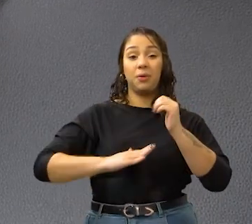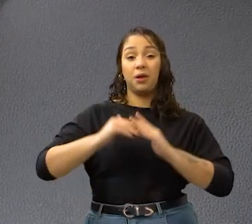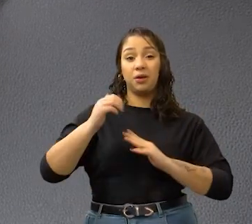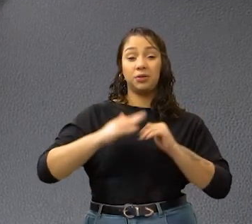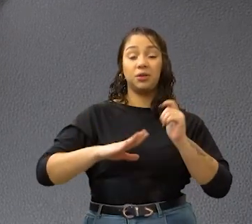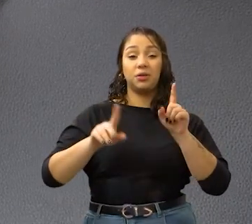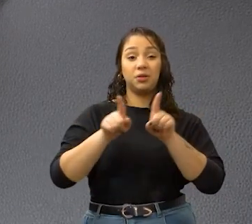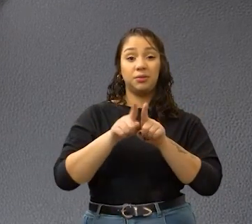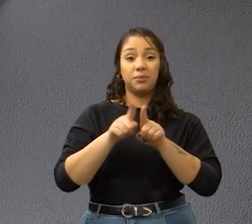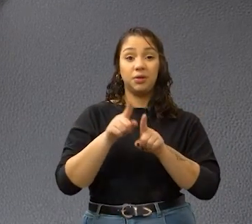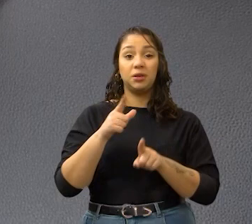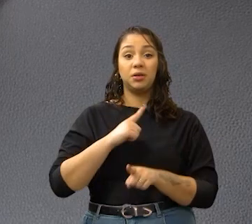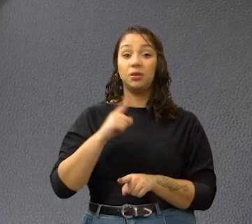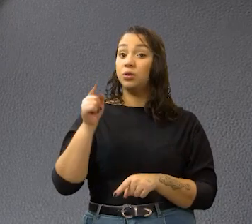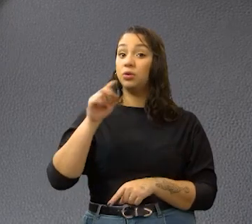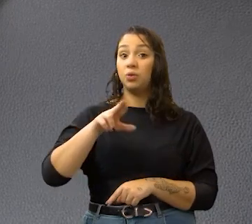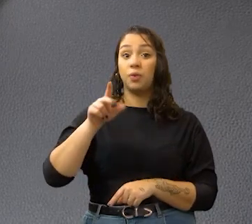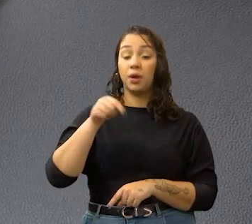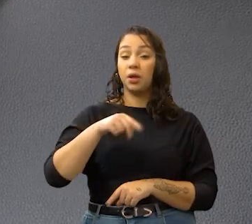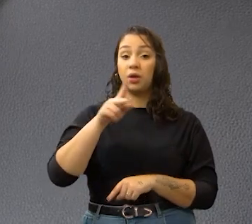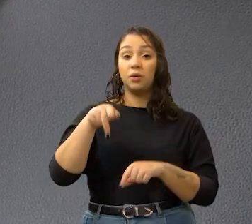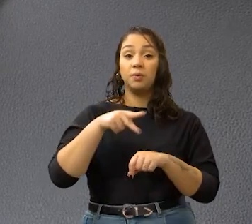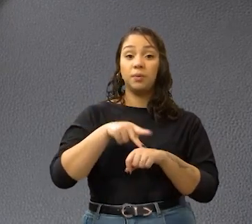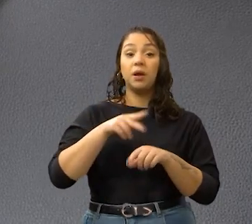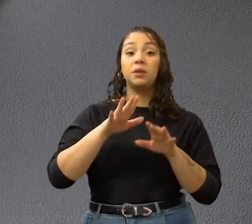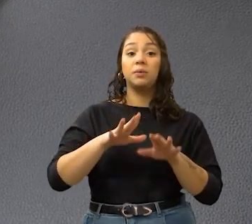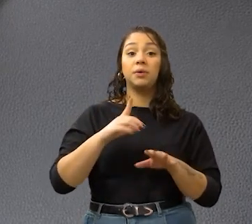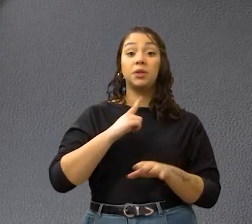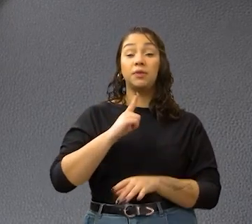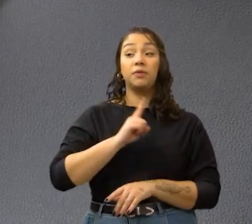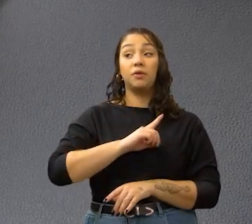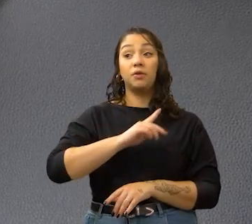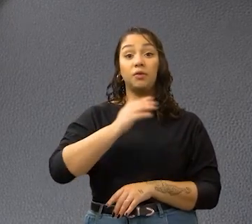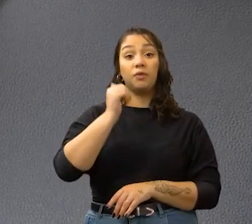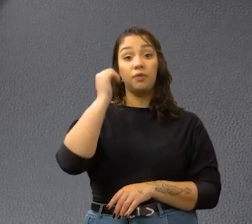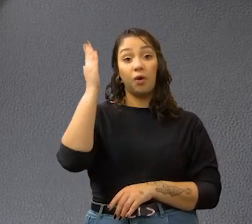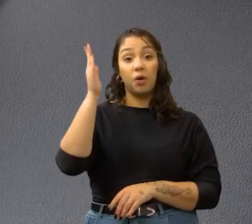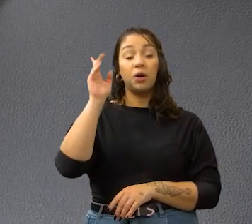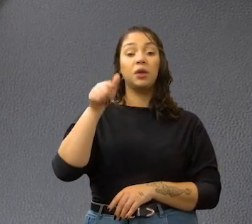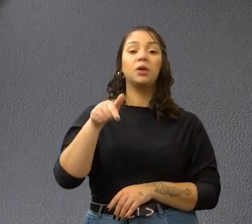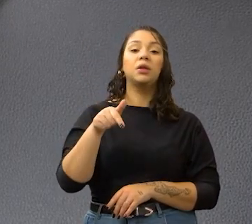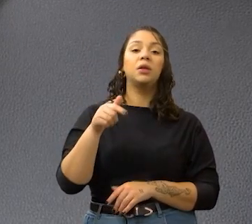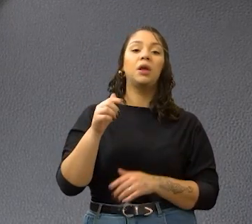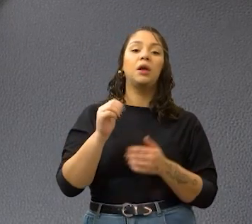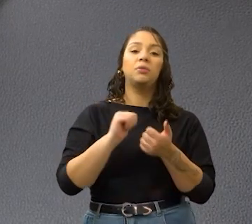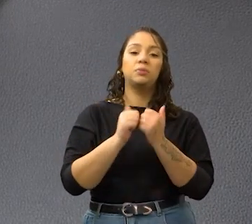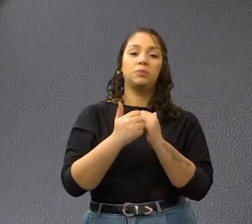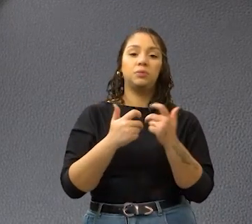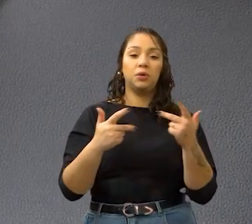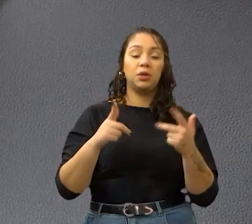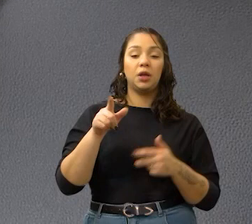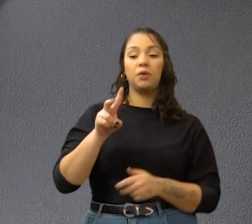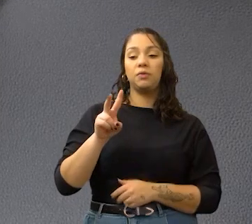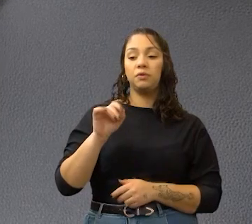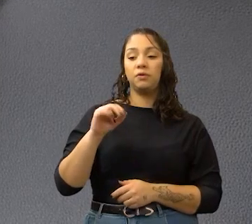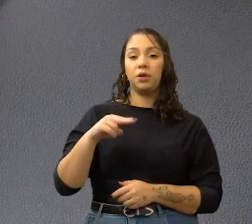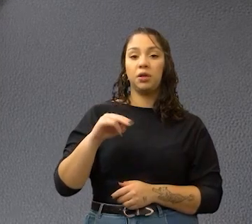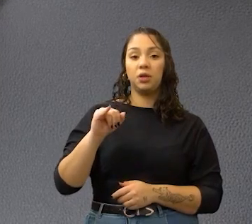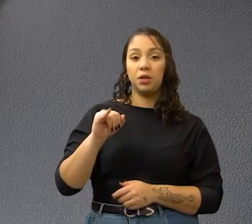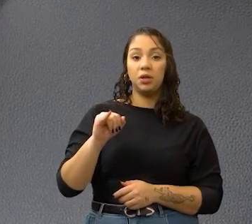práticas, reproduziu, inclusive, não aqui no país, mas fora com o jogador brasileiro que é o Vini Júnior, né? Então a gente